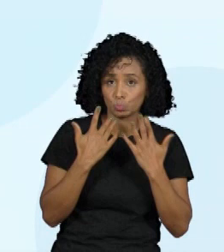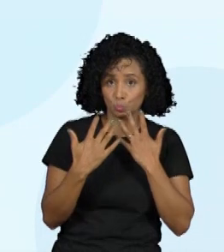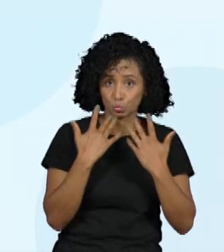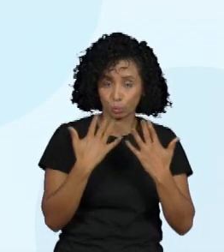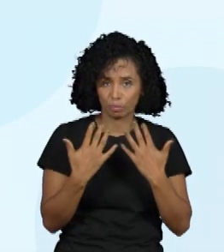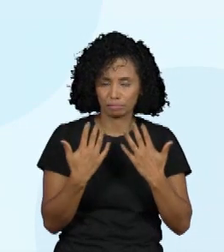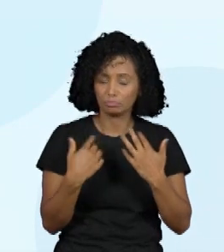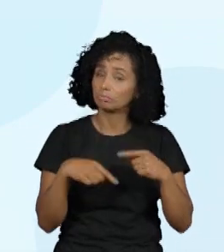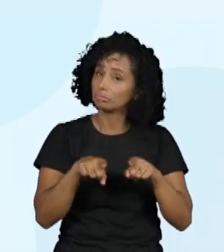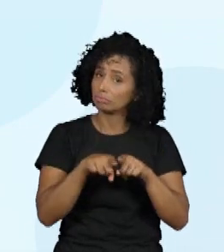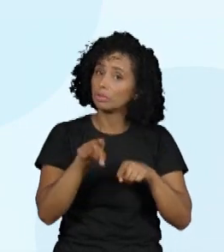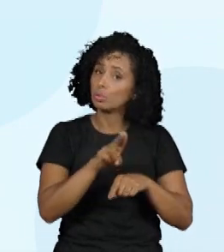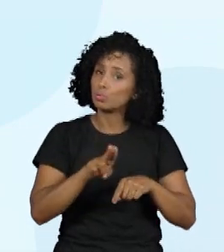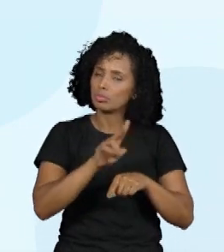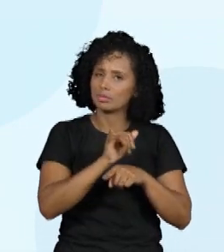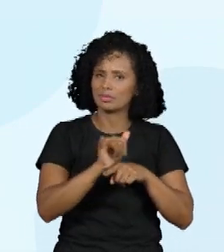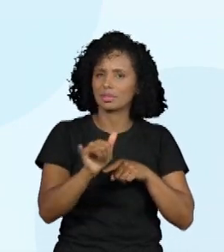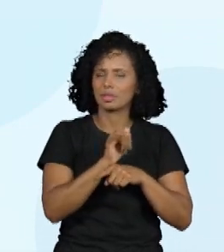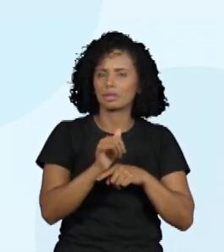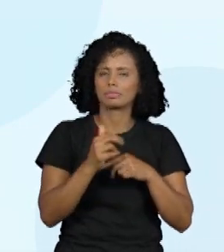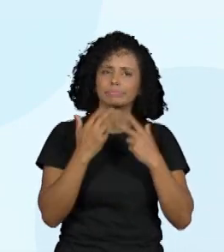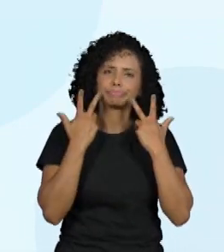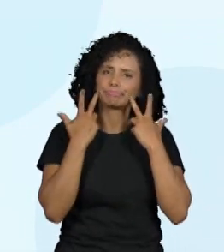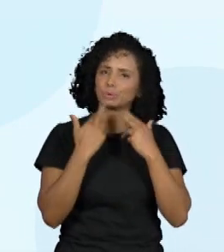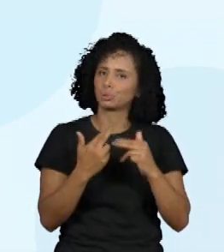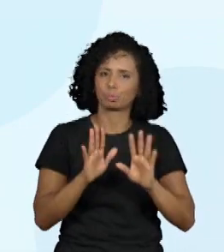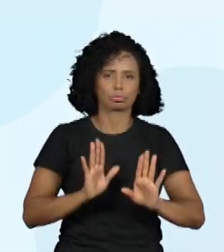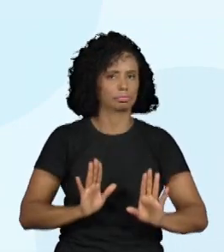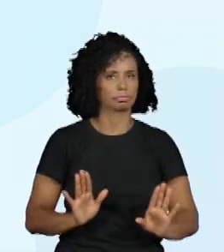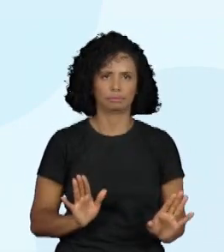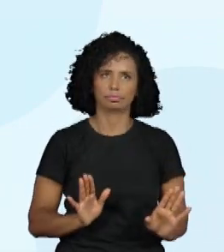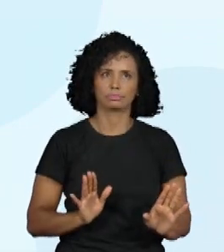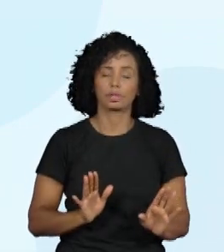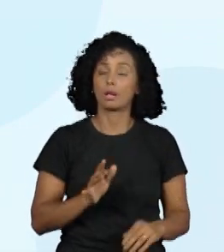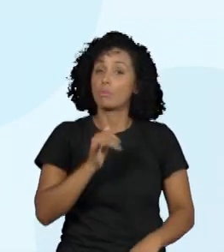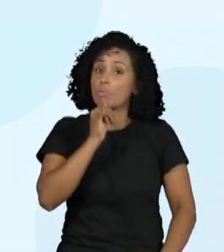Uma estratégia muito comum quando nós temos aí